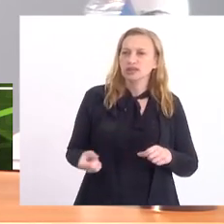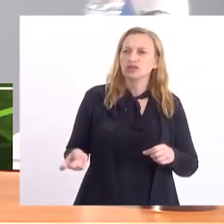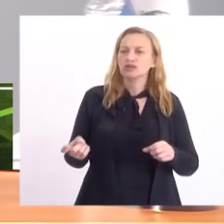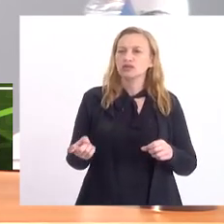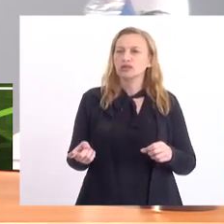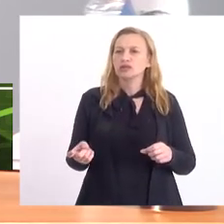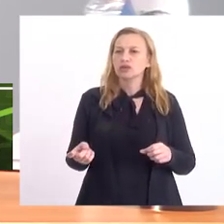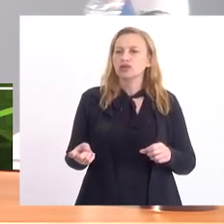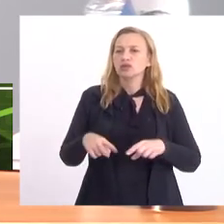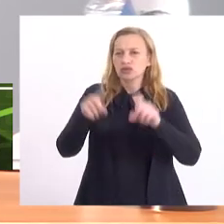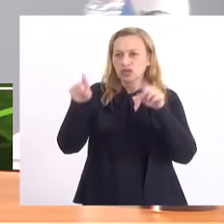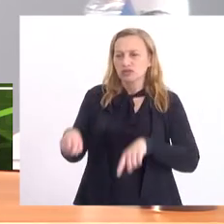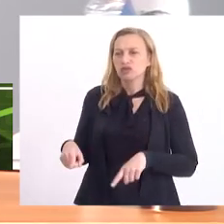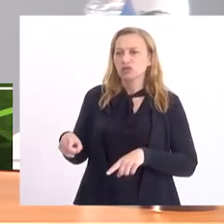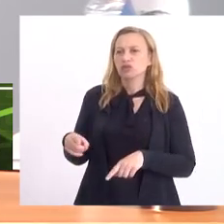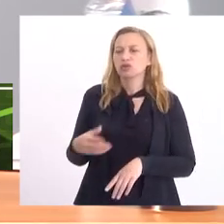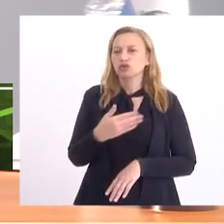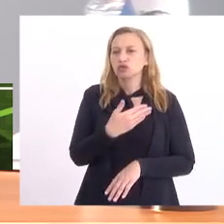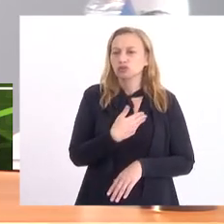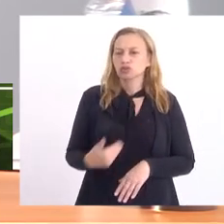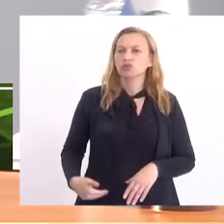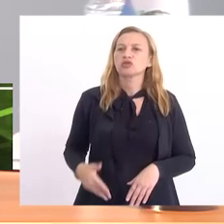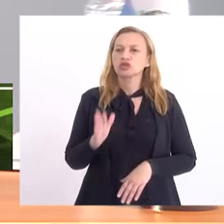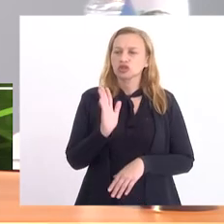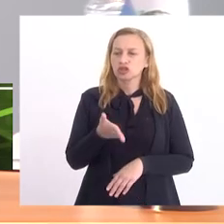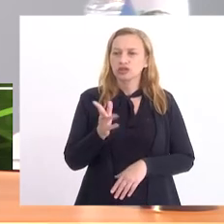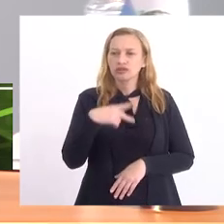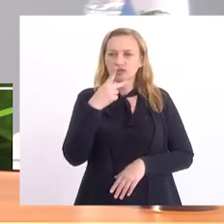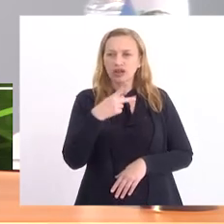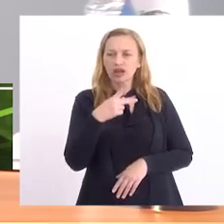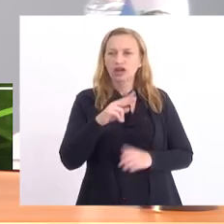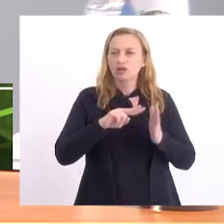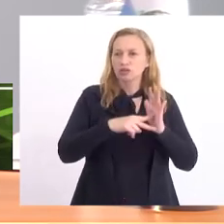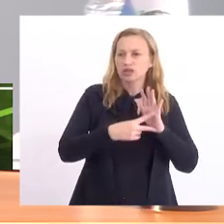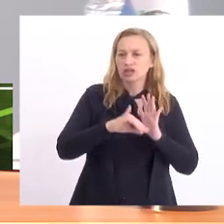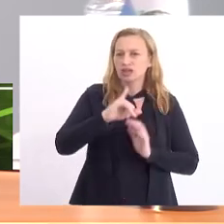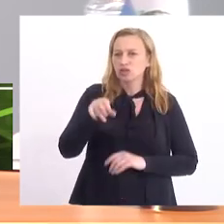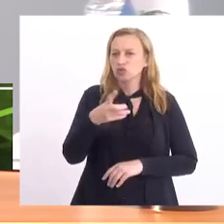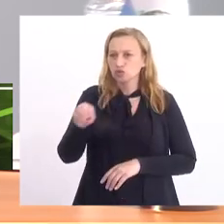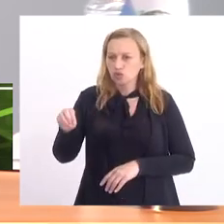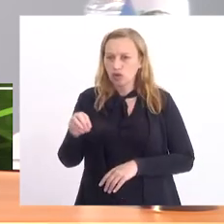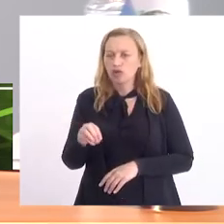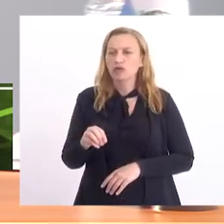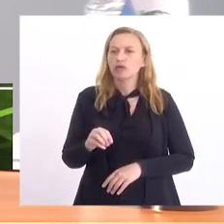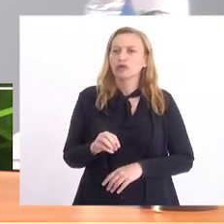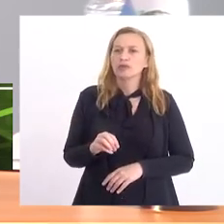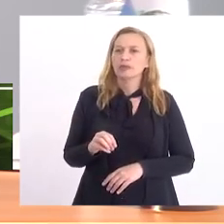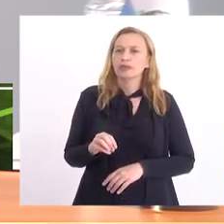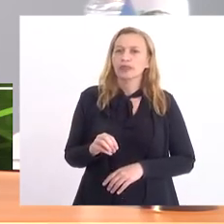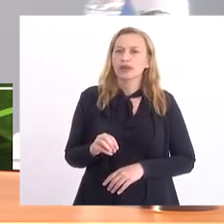inclusive, eu já tive a oportunidade até de comentar com o João do sindicato, né, é uma coisa